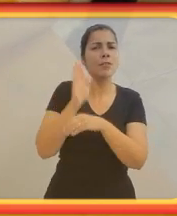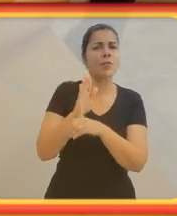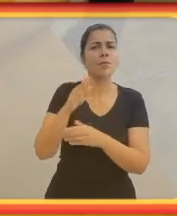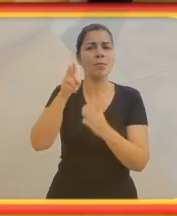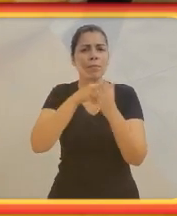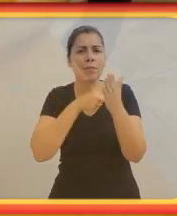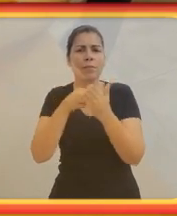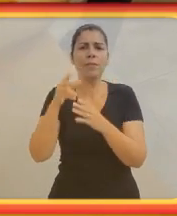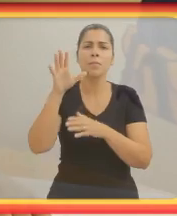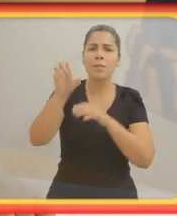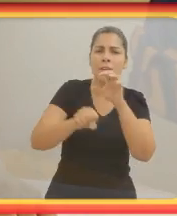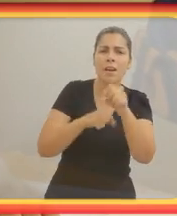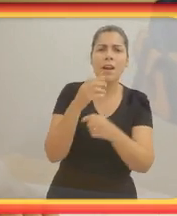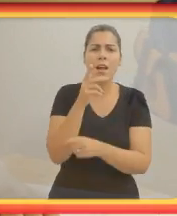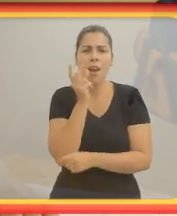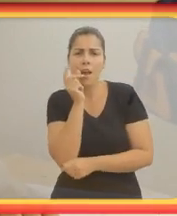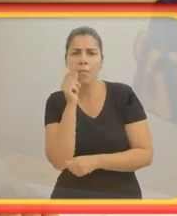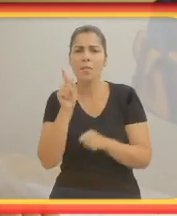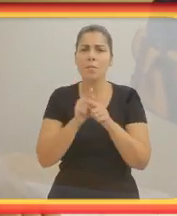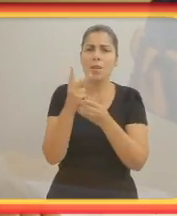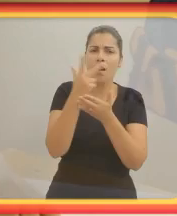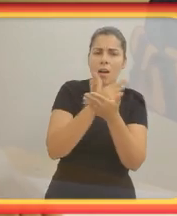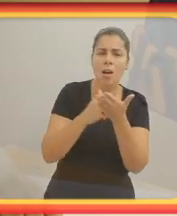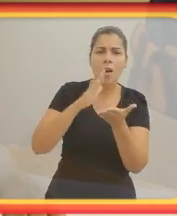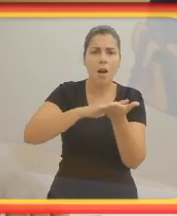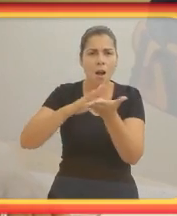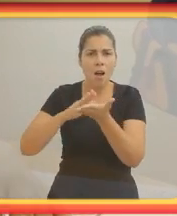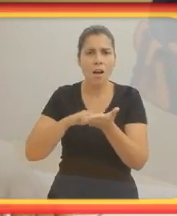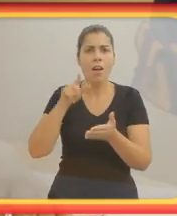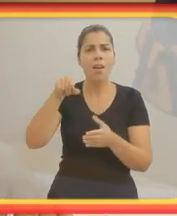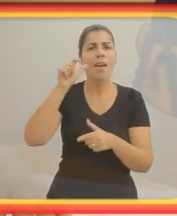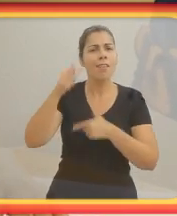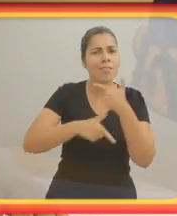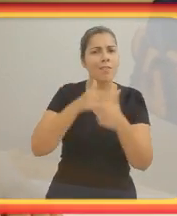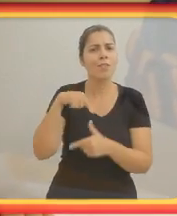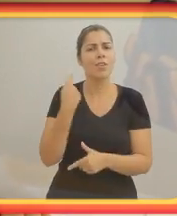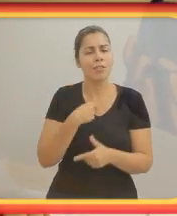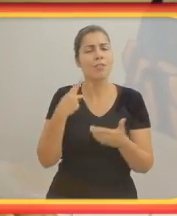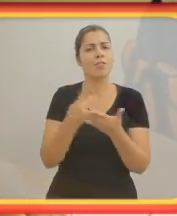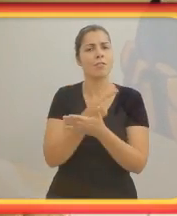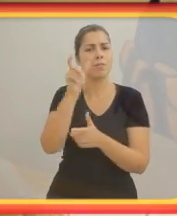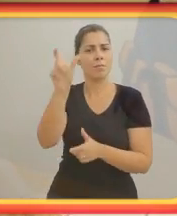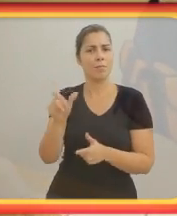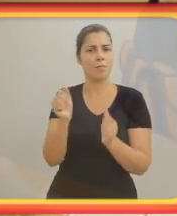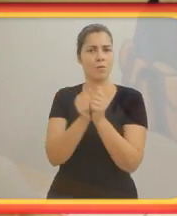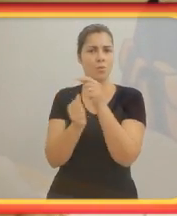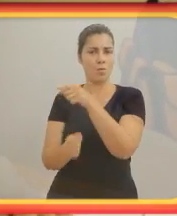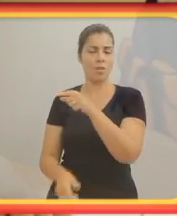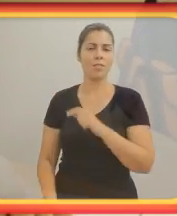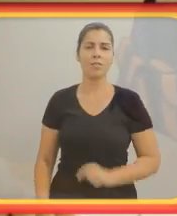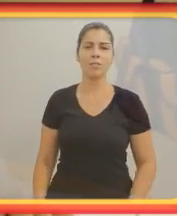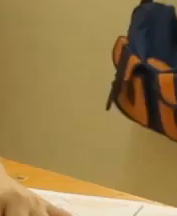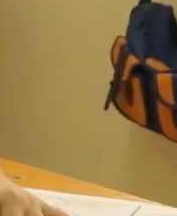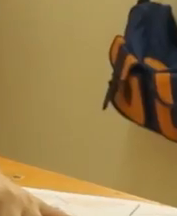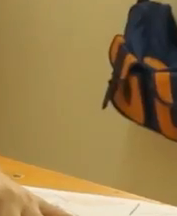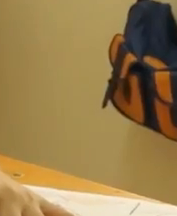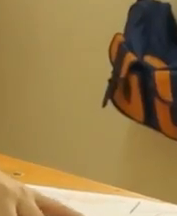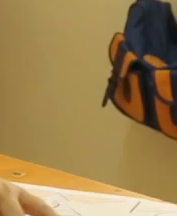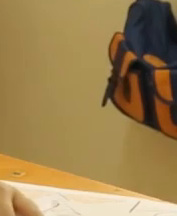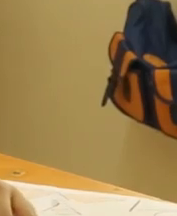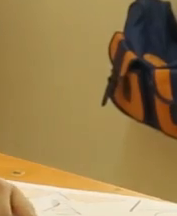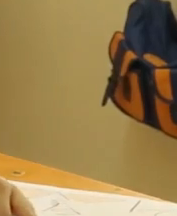Ele precisa de ajuda para pintar, para pegar o lápis, para recortar e colar. Então, essas são as atividades que realizamos com